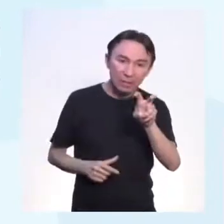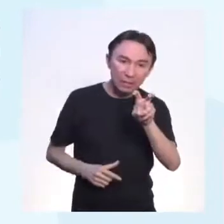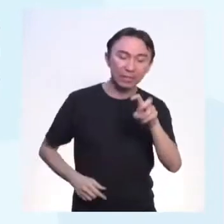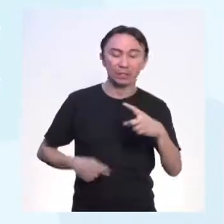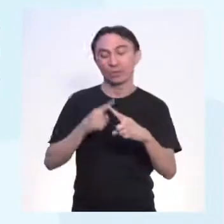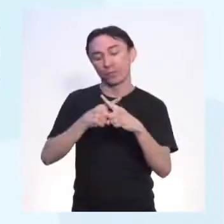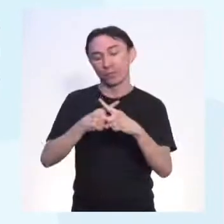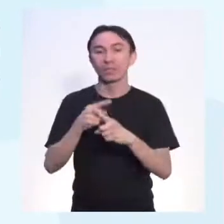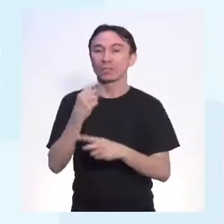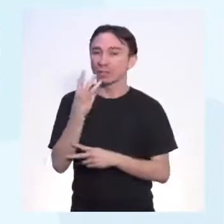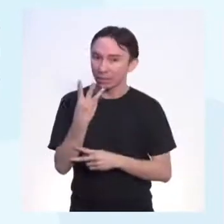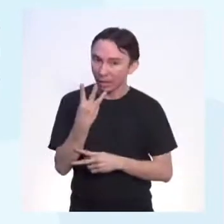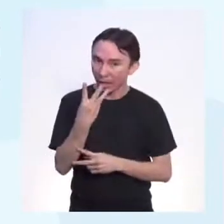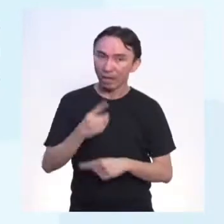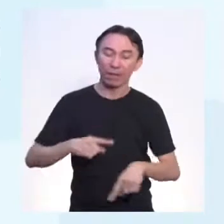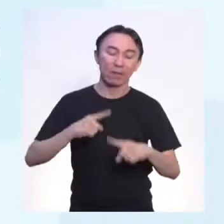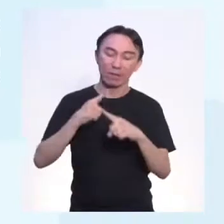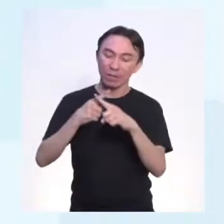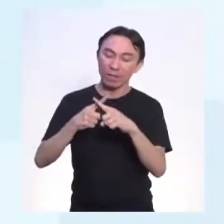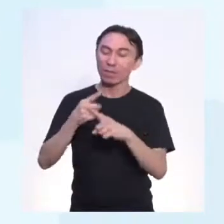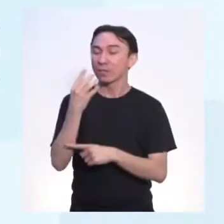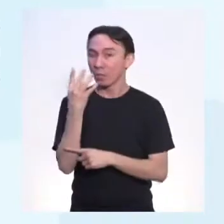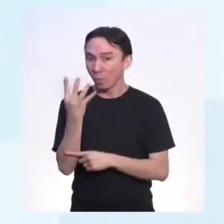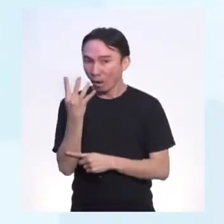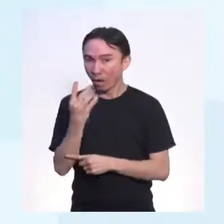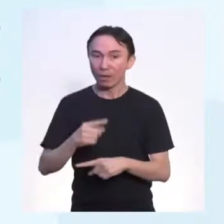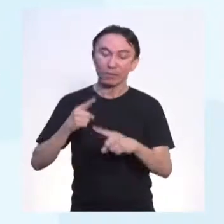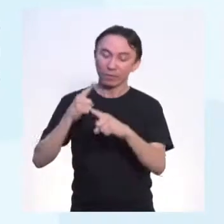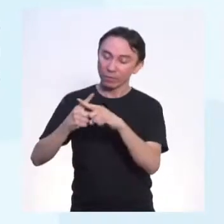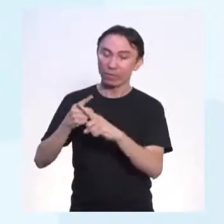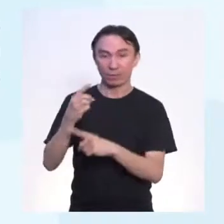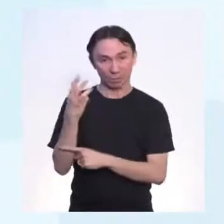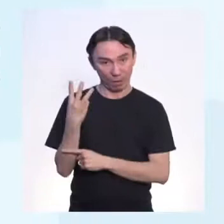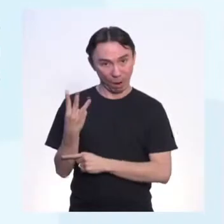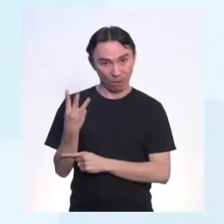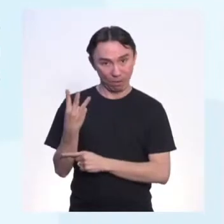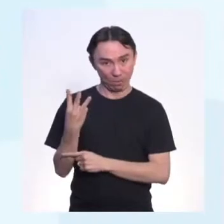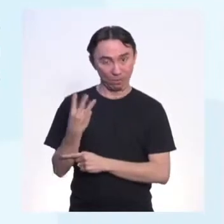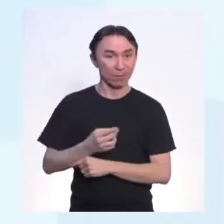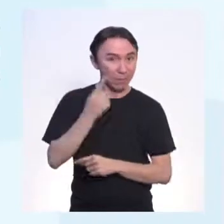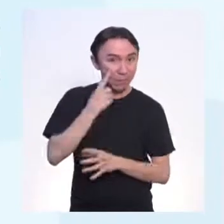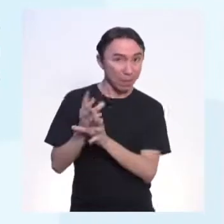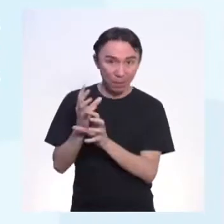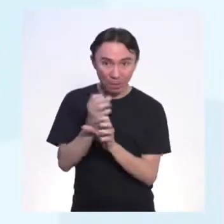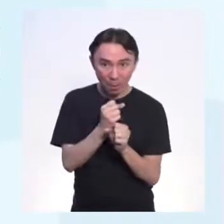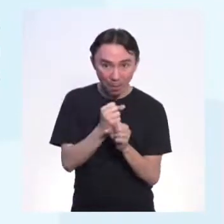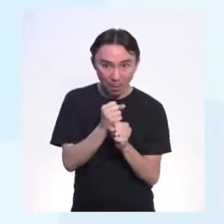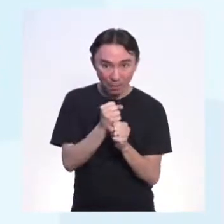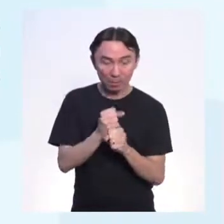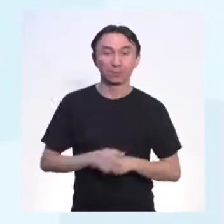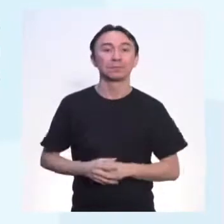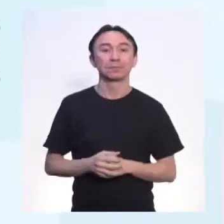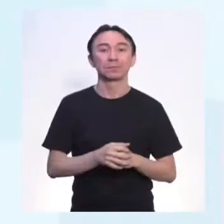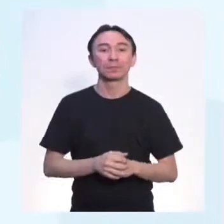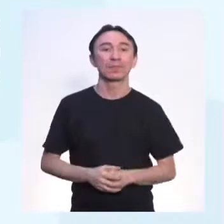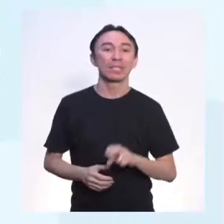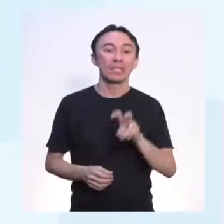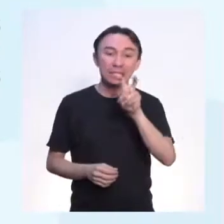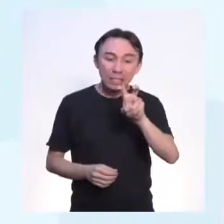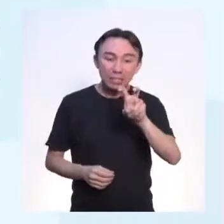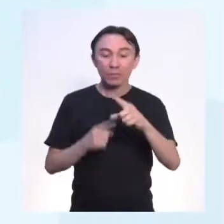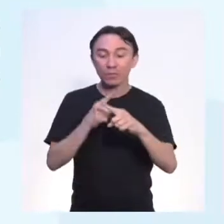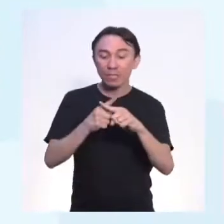vezes 3 vezes 4 vezes 3. Vamos fazer a continha? 5